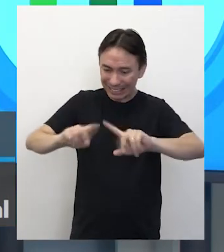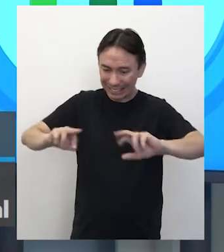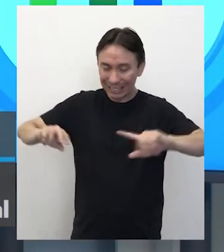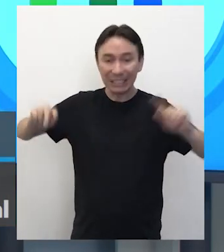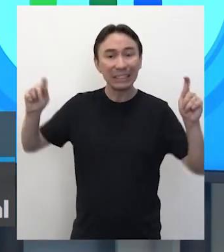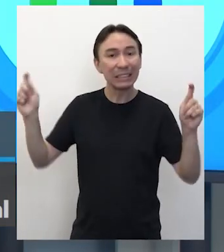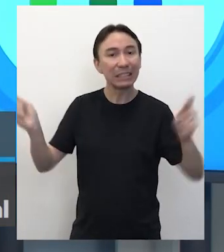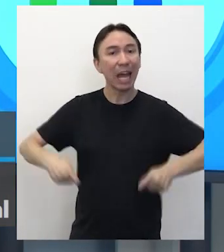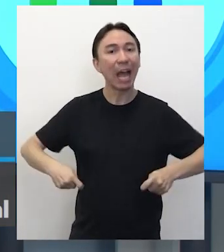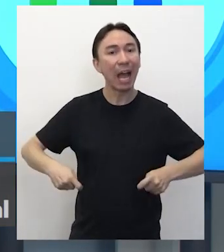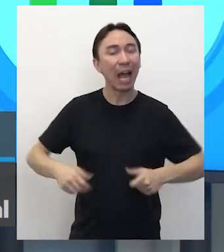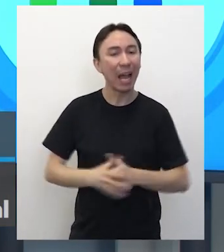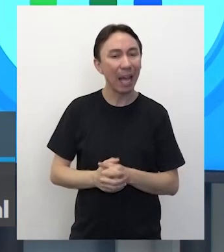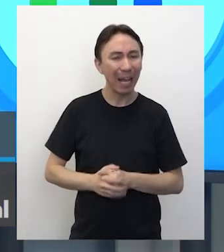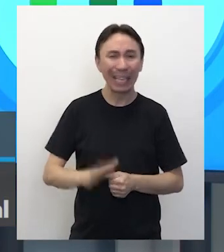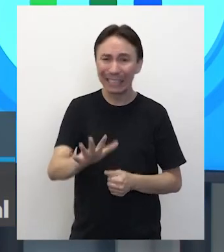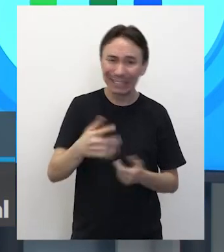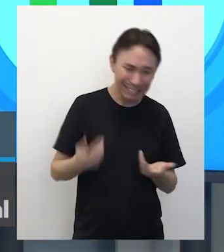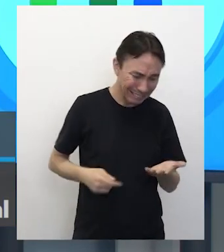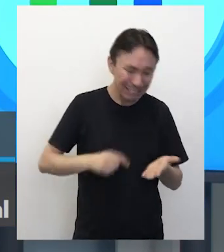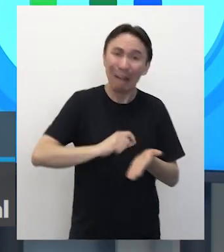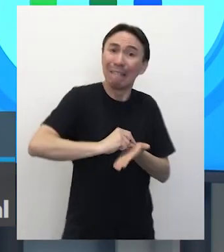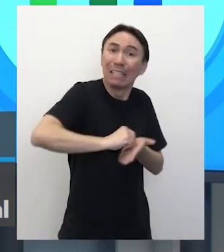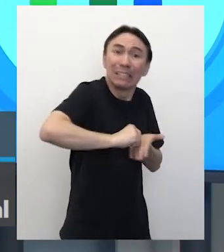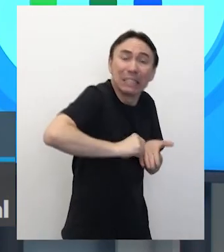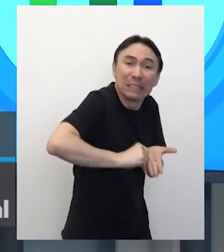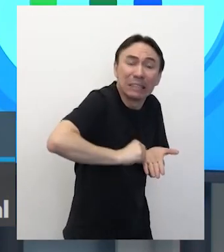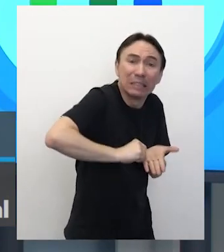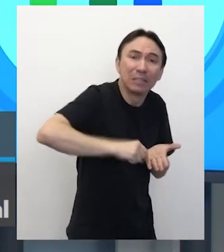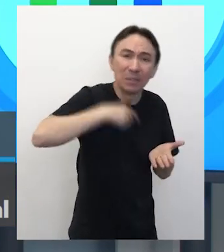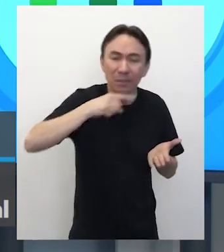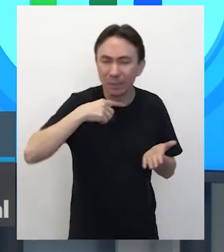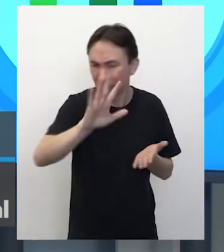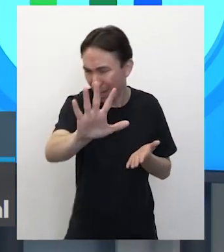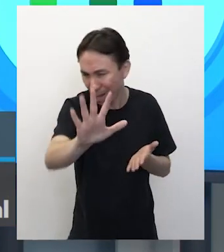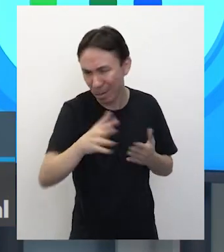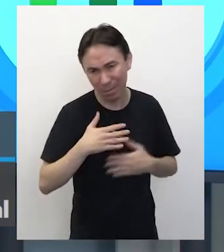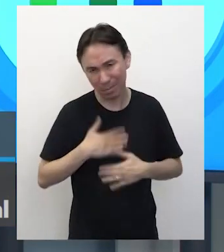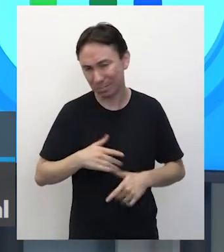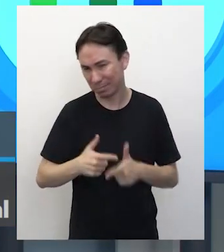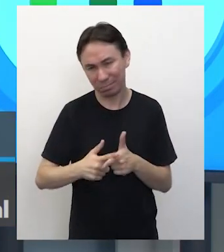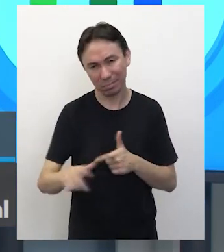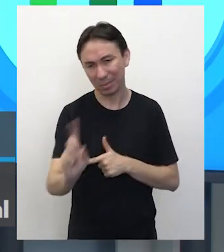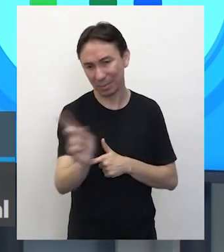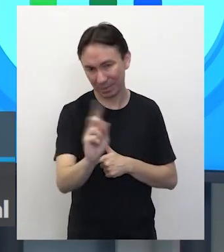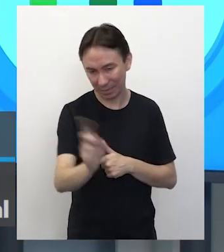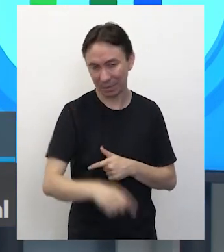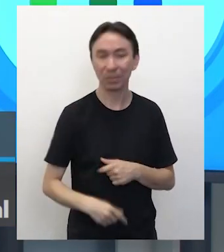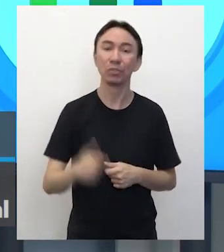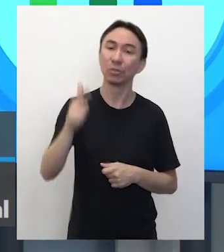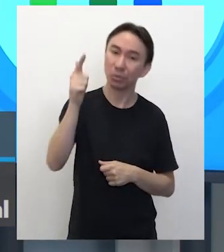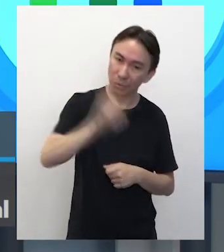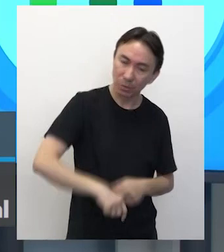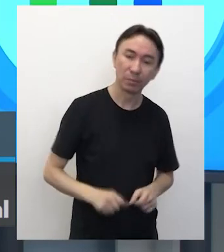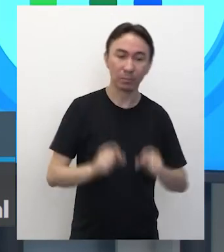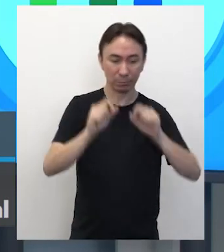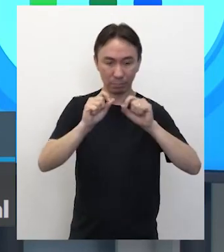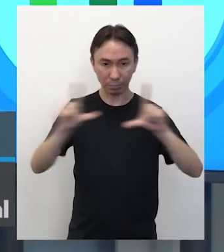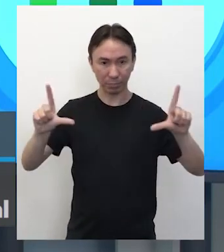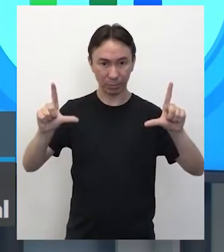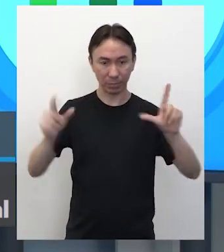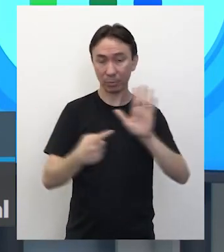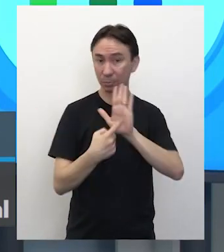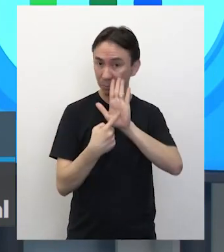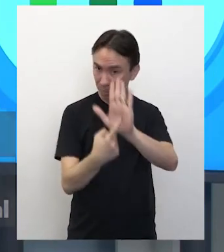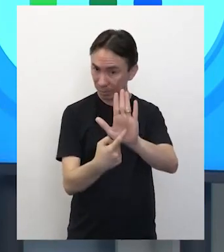eu não consegui anotar no meu diário de práticas e vivências. Não tem problema. A gente vai pôr na tela de novo para vocês. Vocês